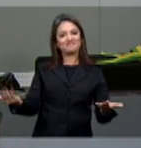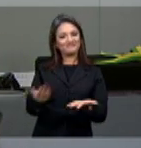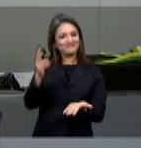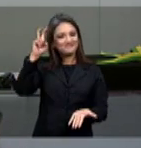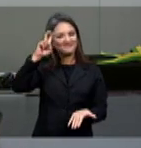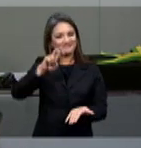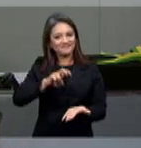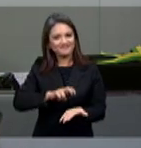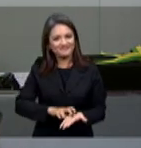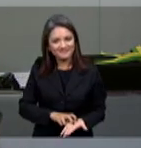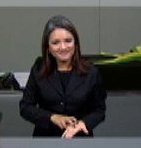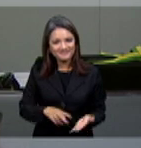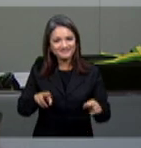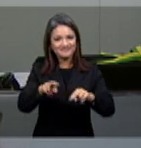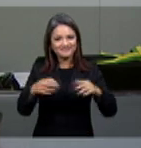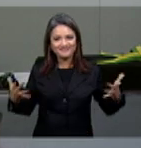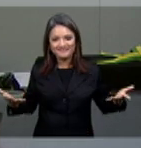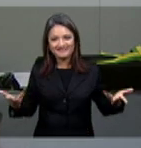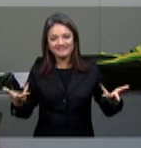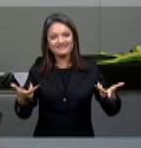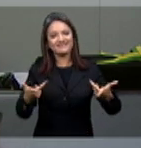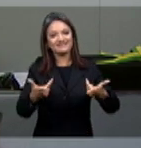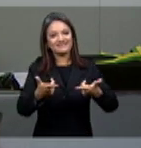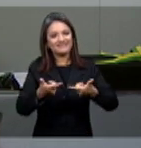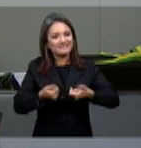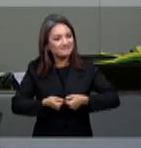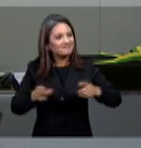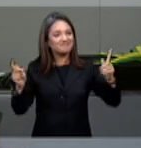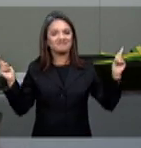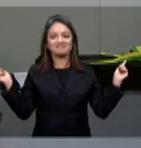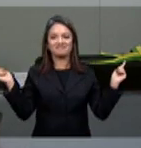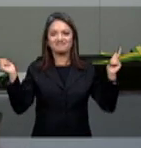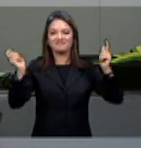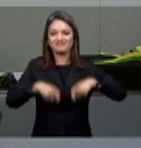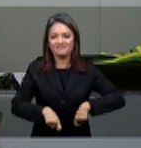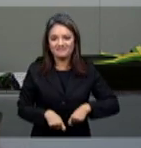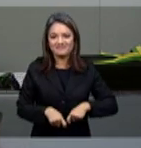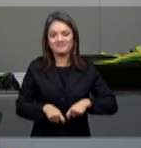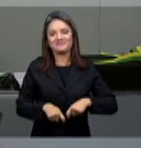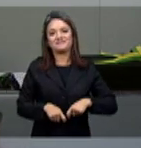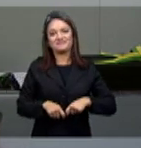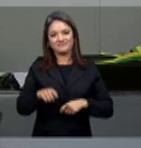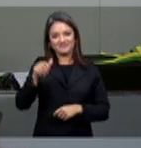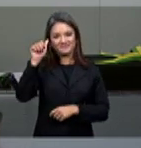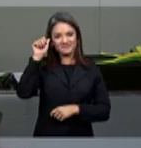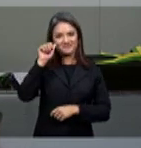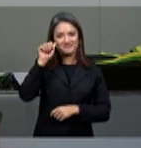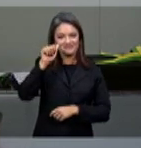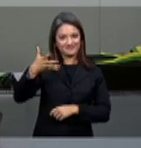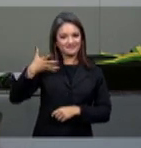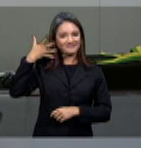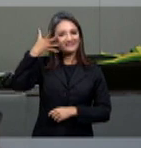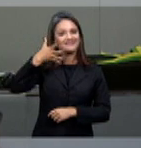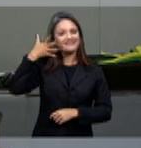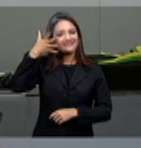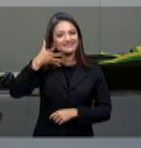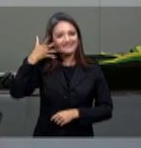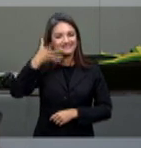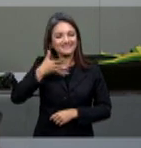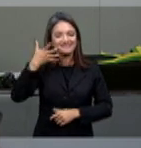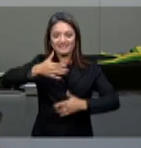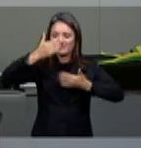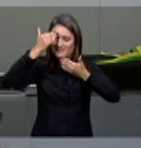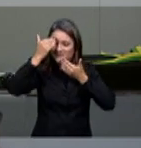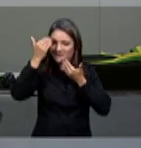graças ao brilho EA competência das nossas painelistas a quem eu